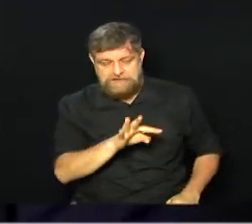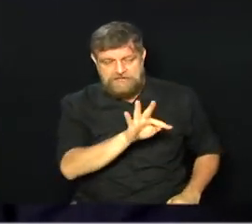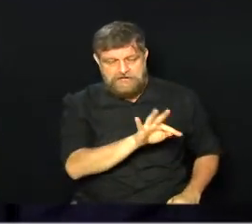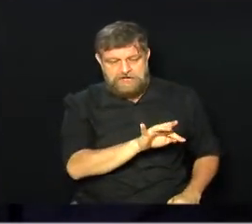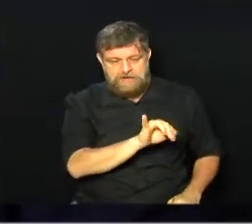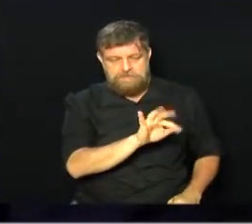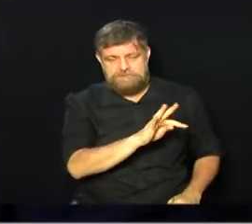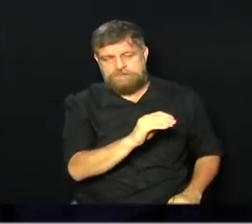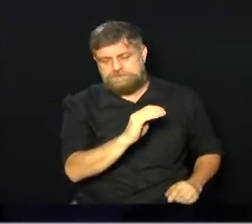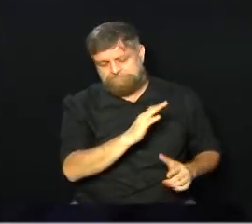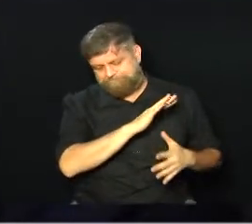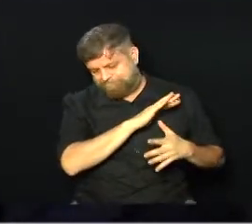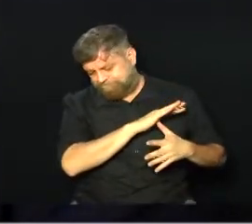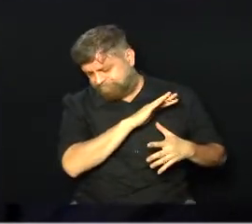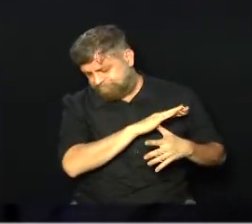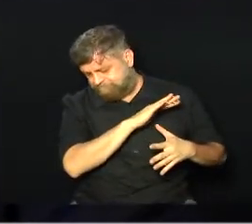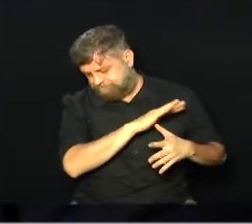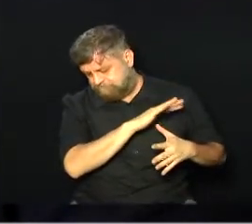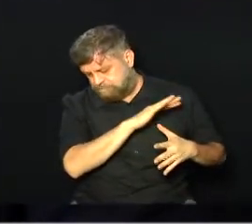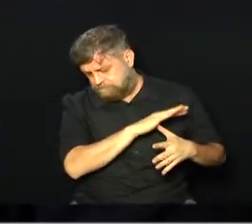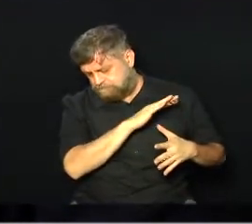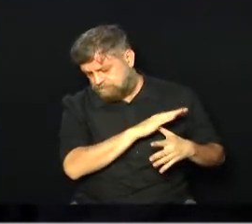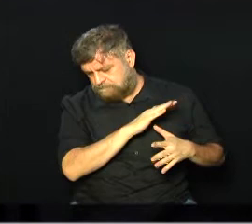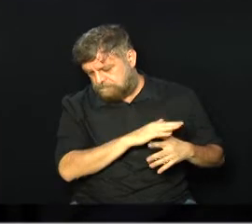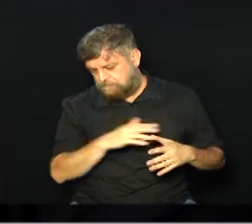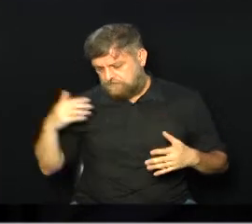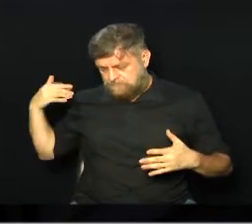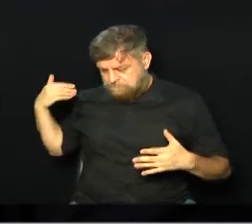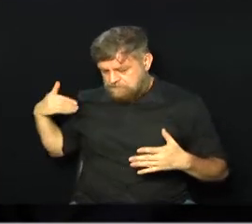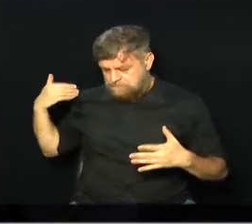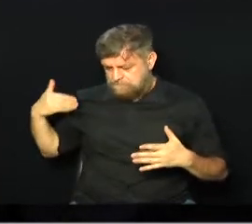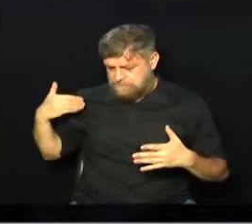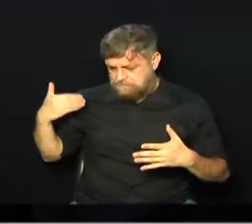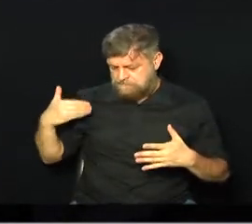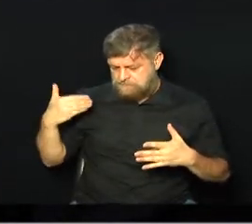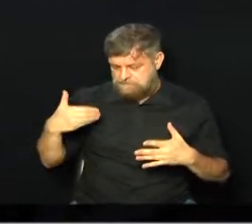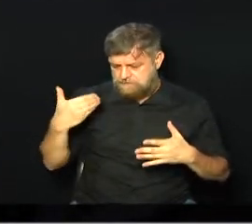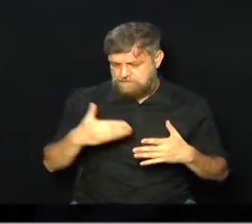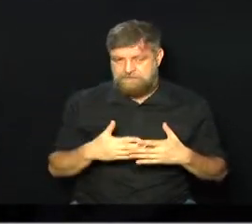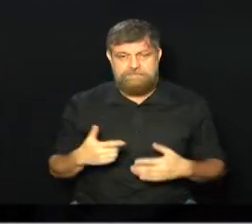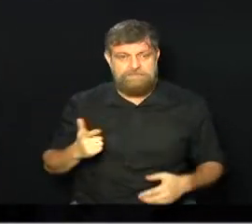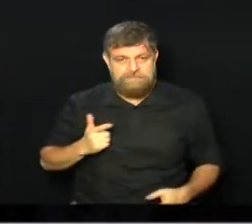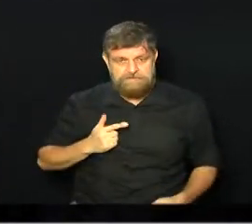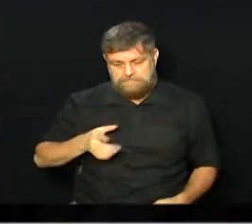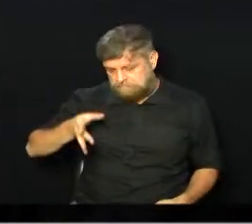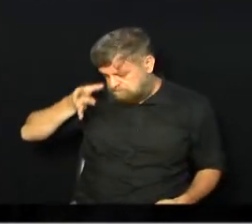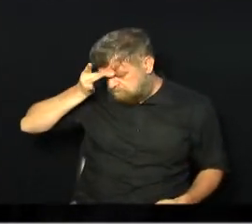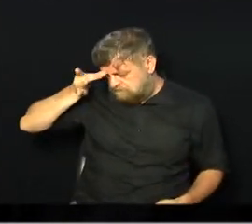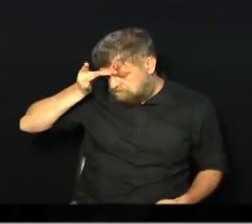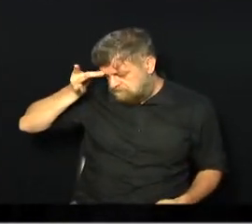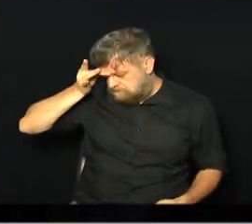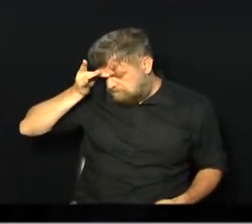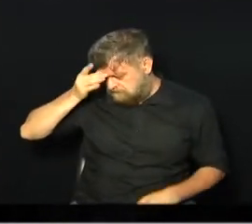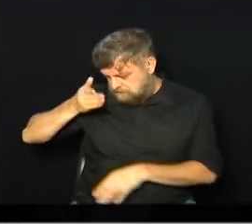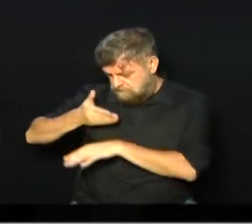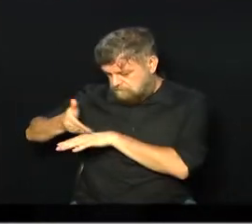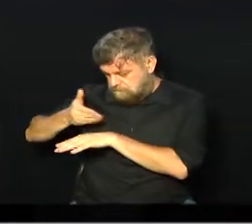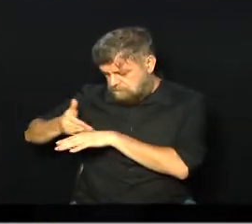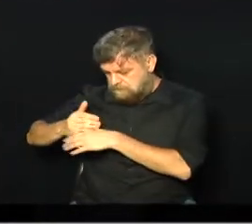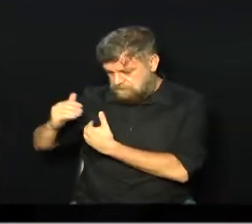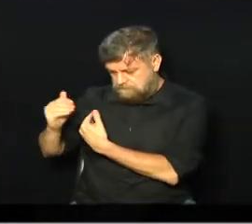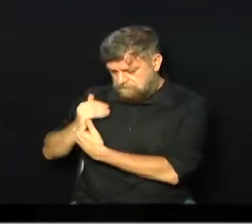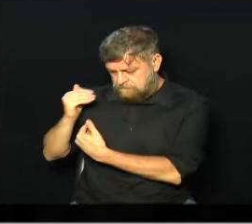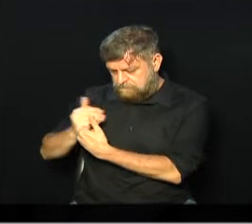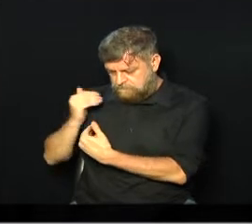média. Então, desde aquele tempo, eu já venho trazendo ensinamentos, né, de todos os treinadores que eu trabalhei, e com certeza o